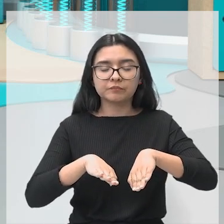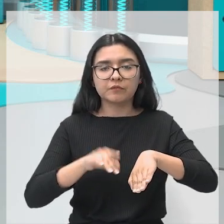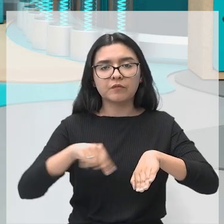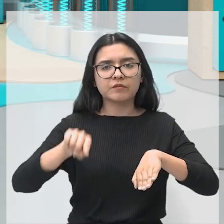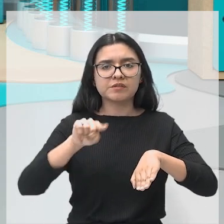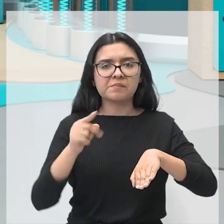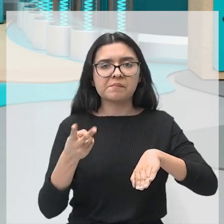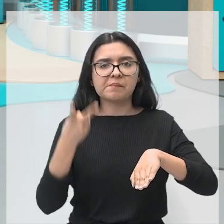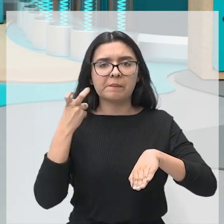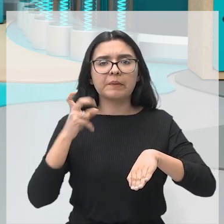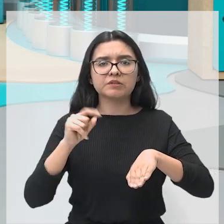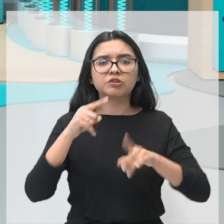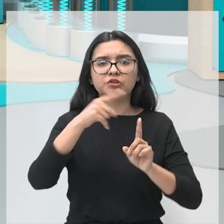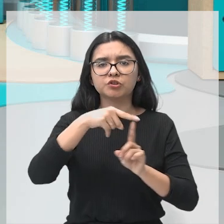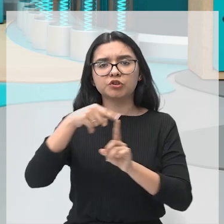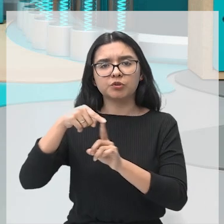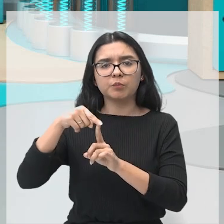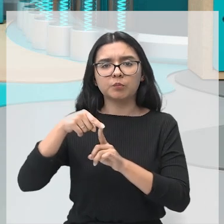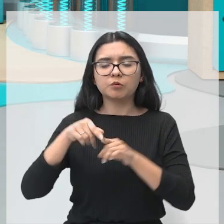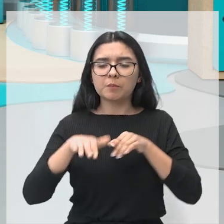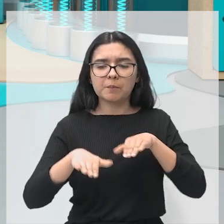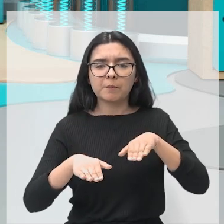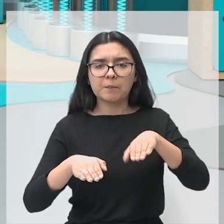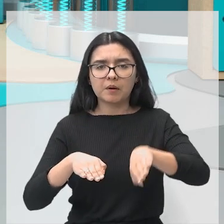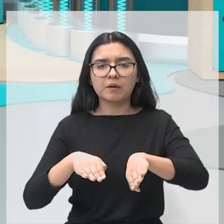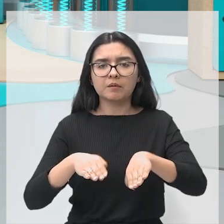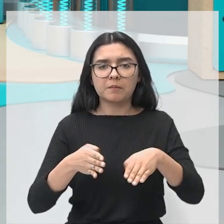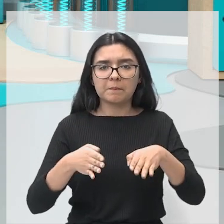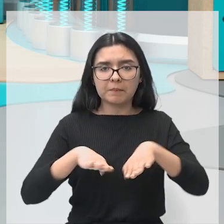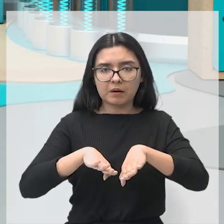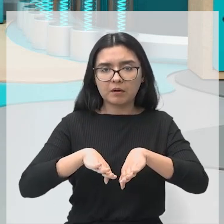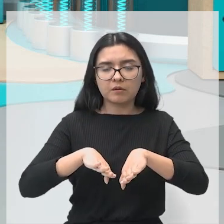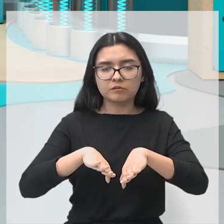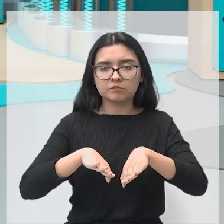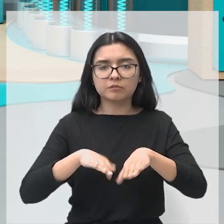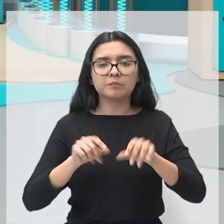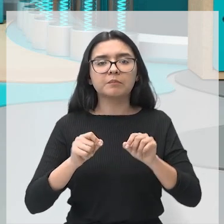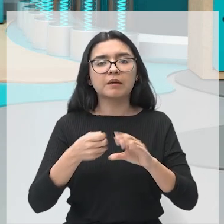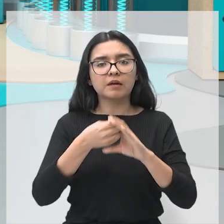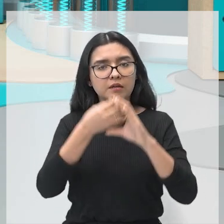já tenham visto esse tipo de pisada e uma característica muito